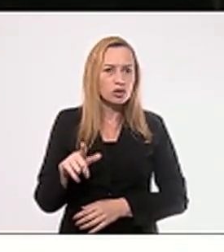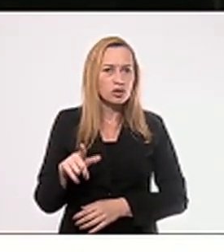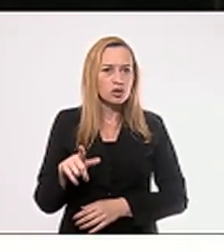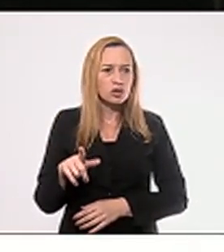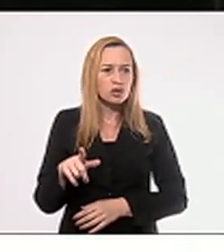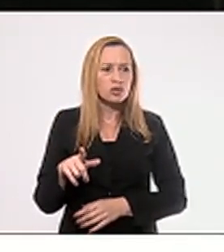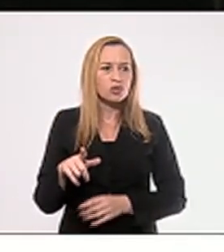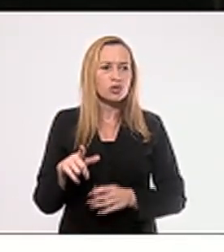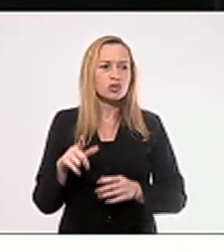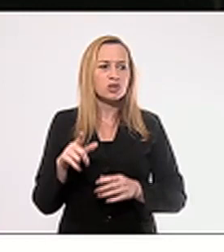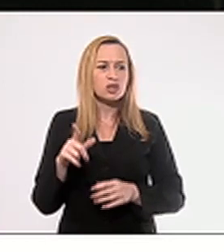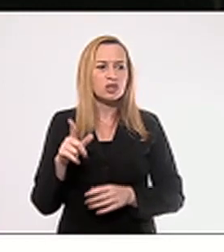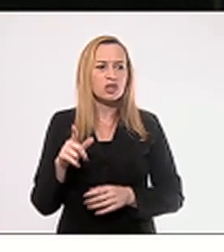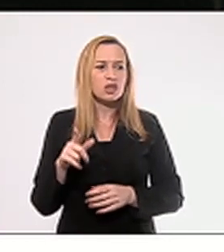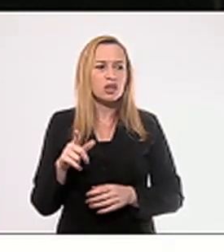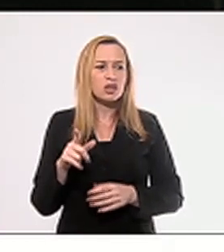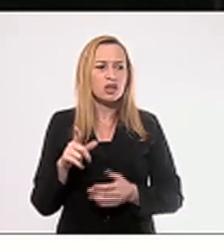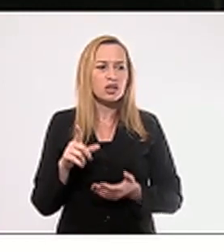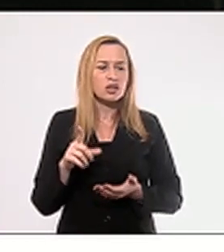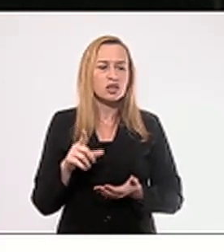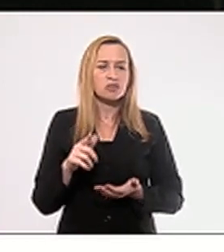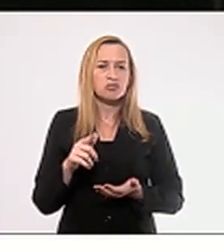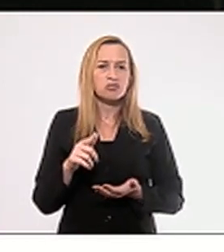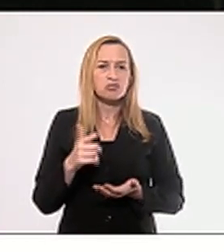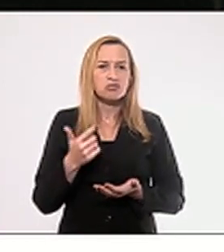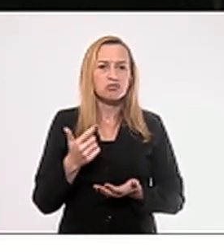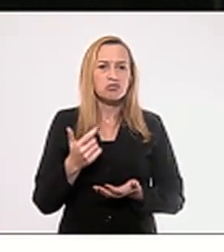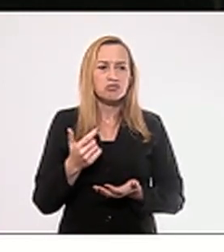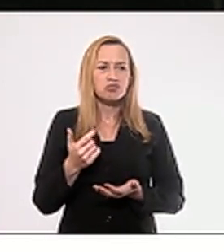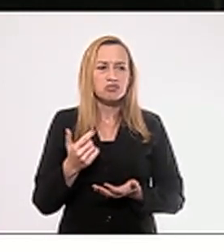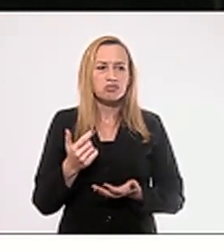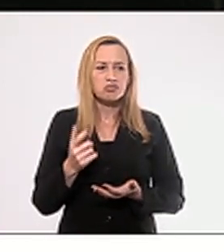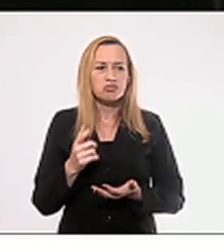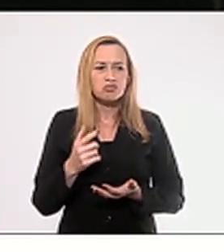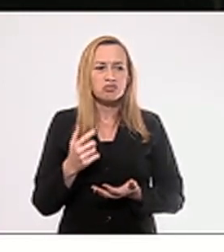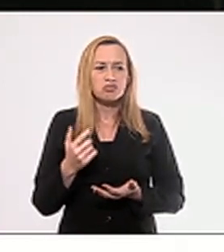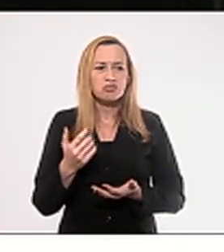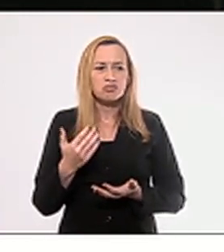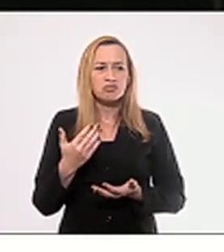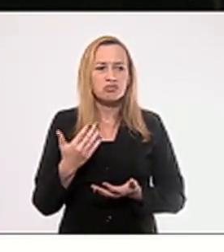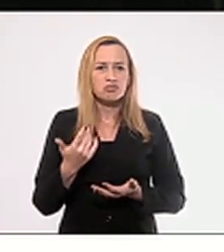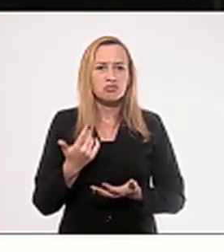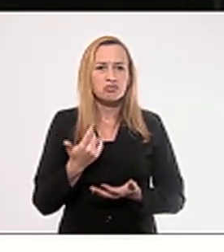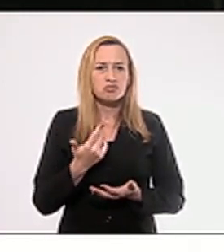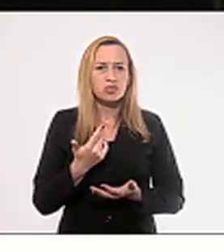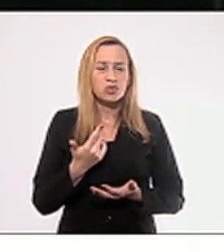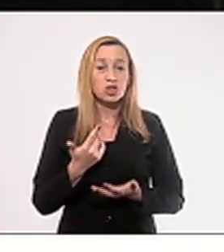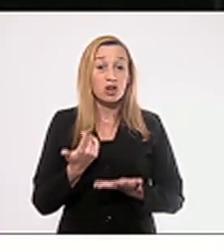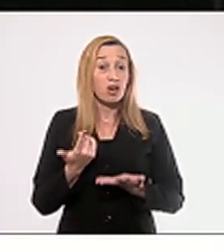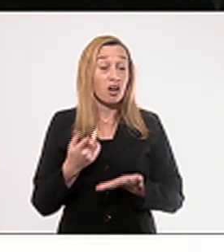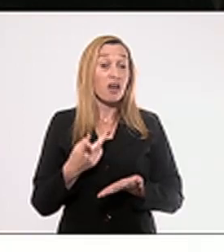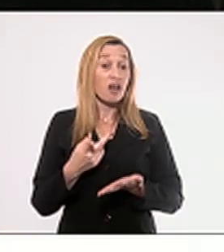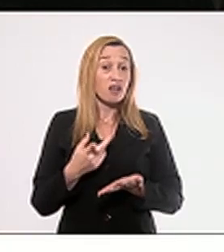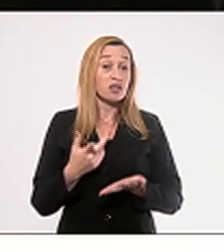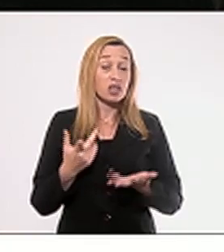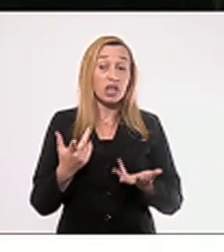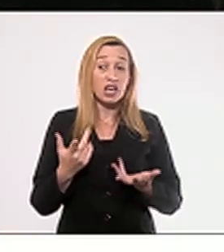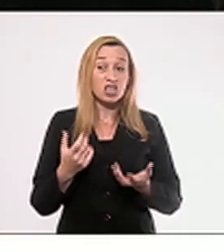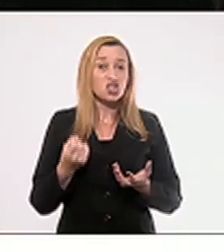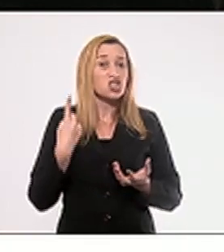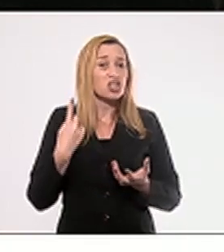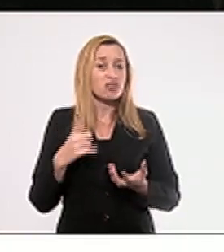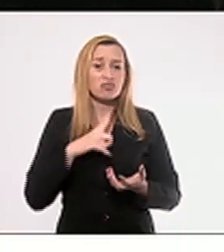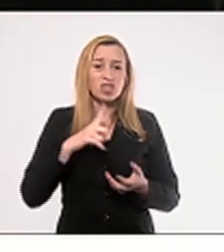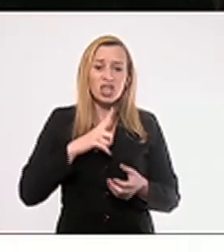extremamente manobrado. Não é incomum haver rodízios do abastecimento